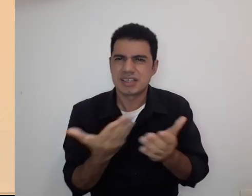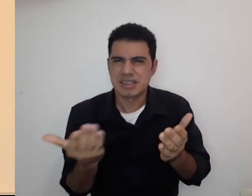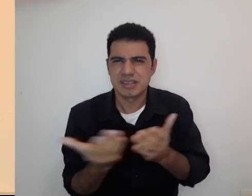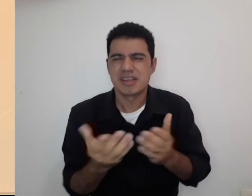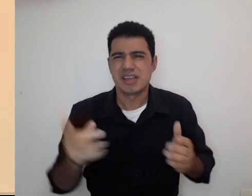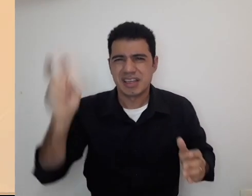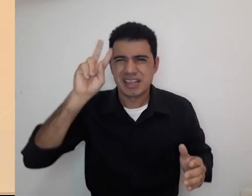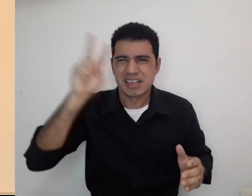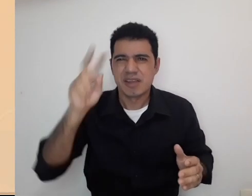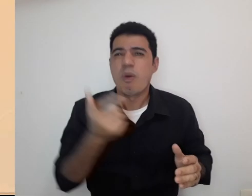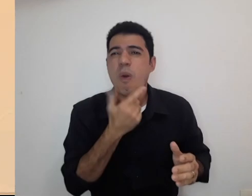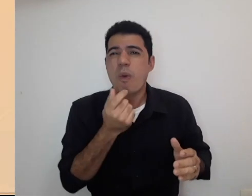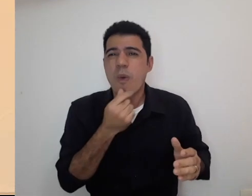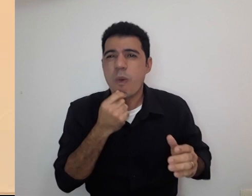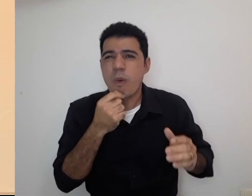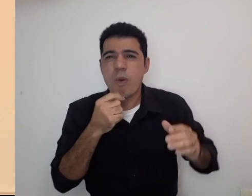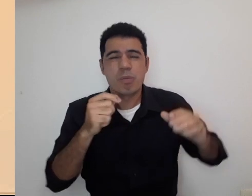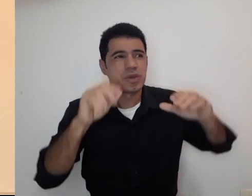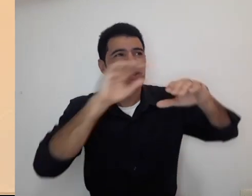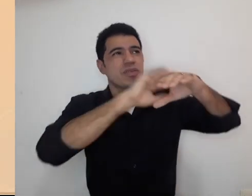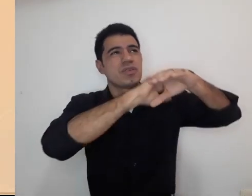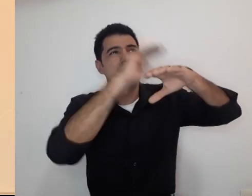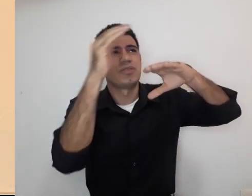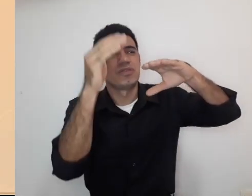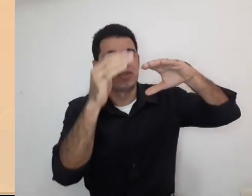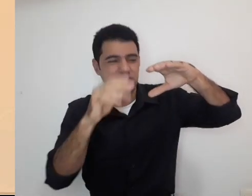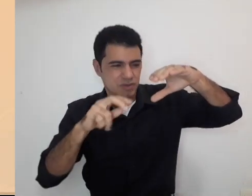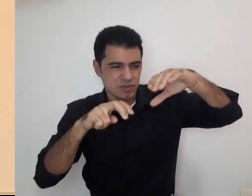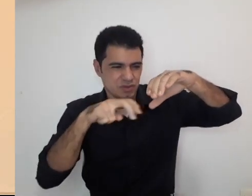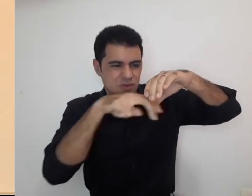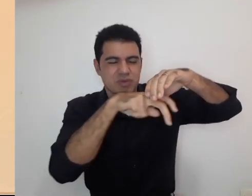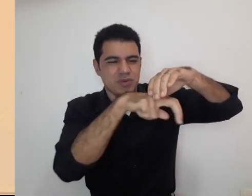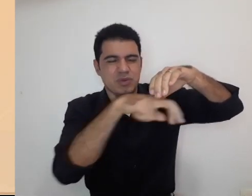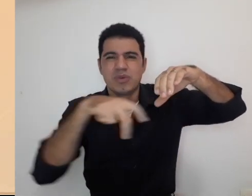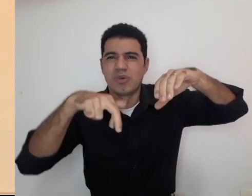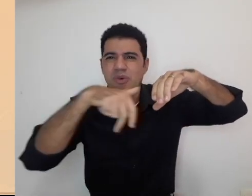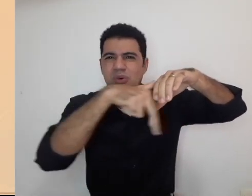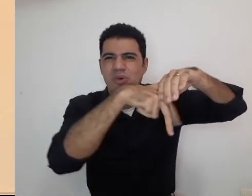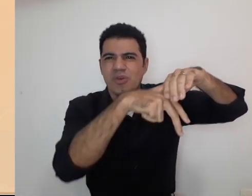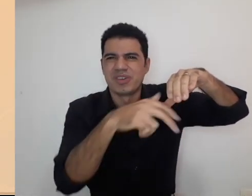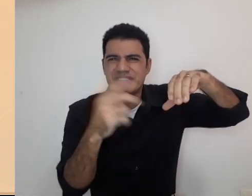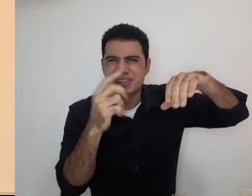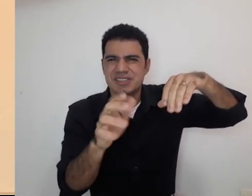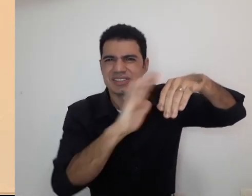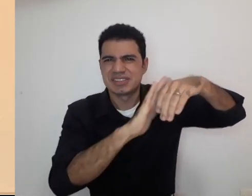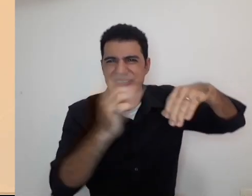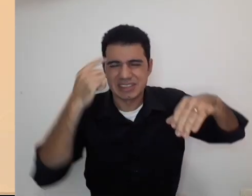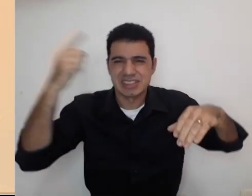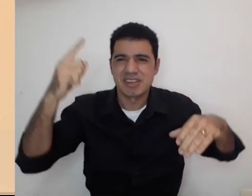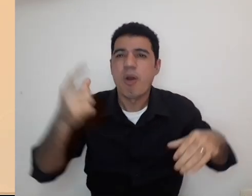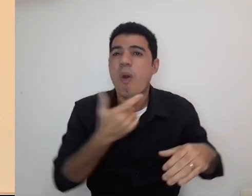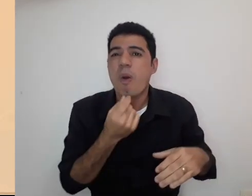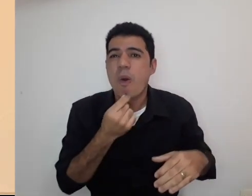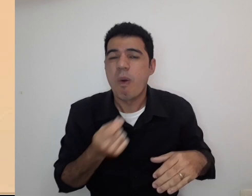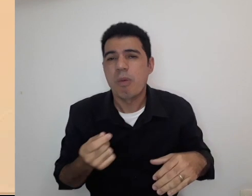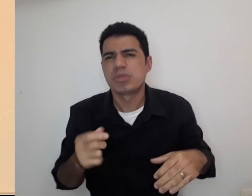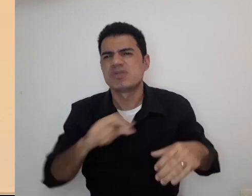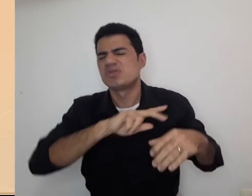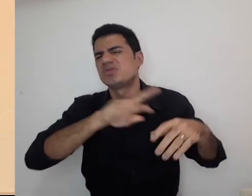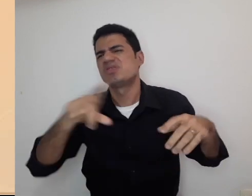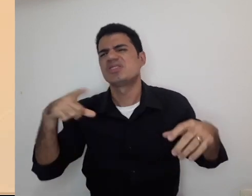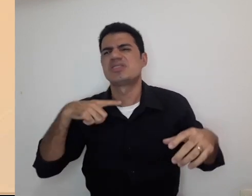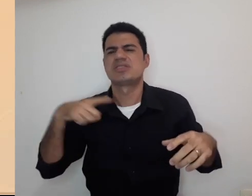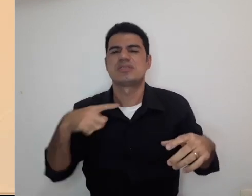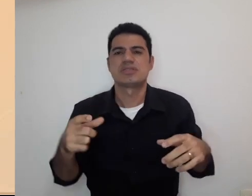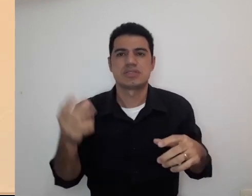dos primeiros povos, até os mais recentes, como John Cage e os músicos